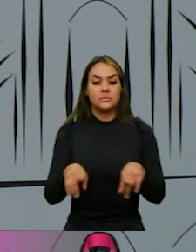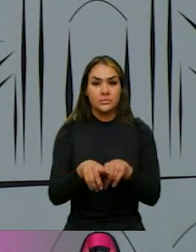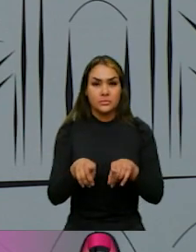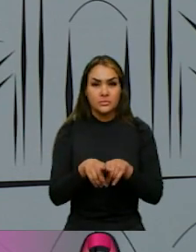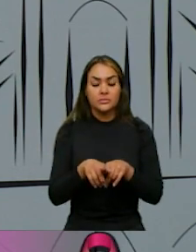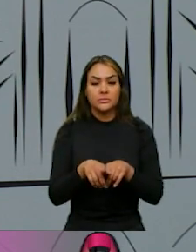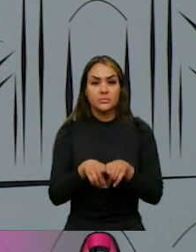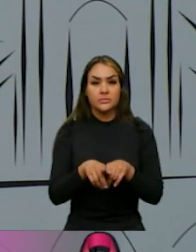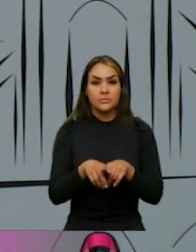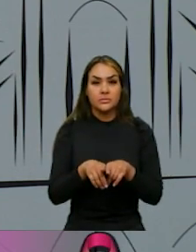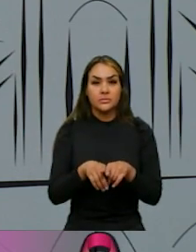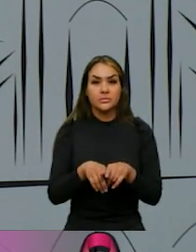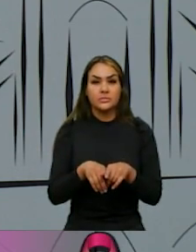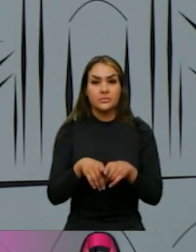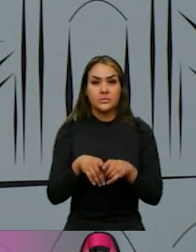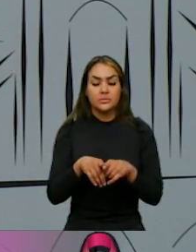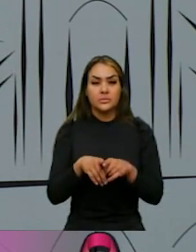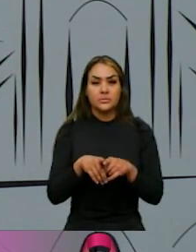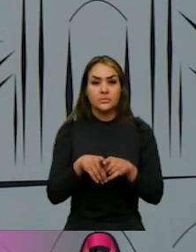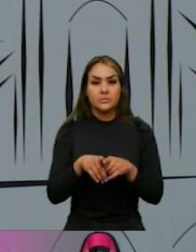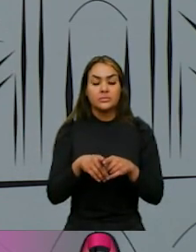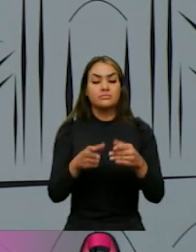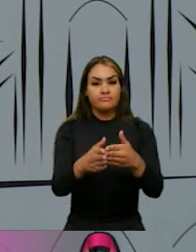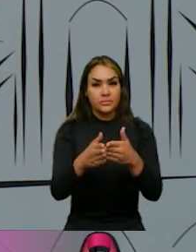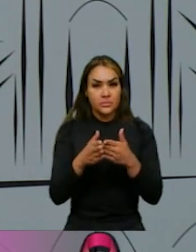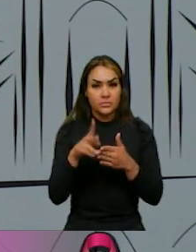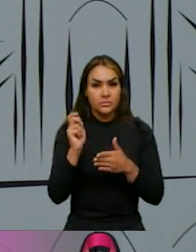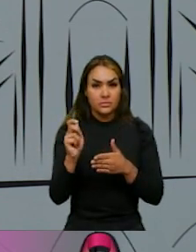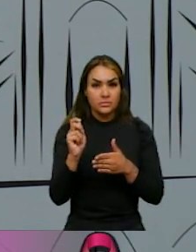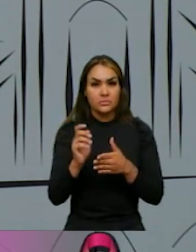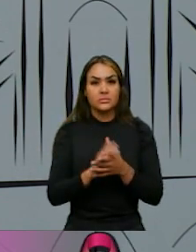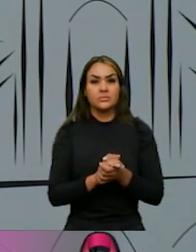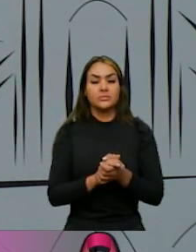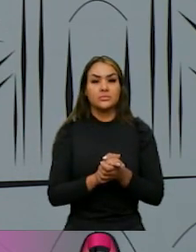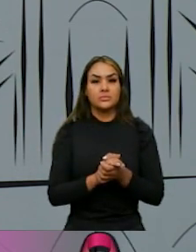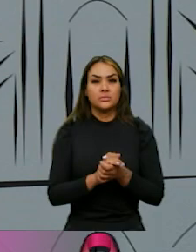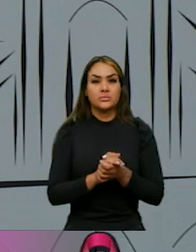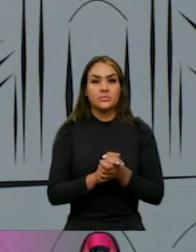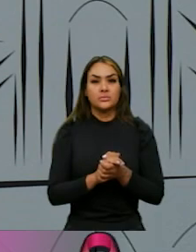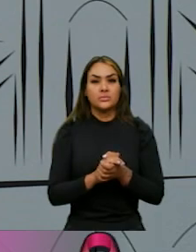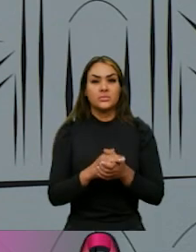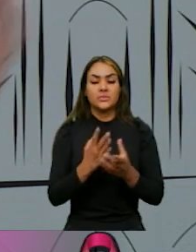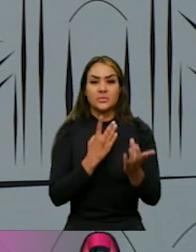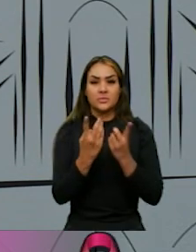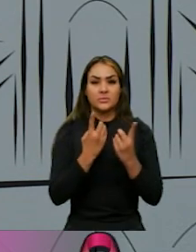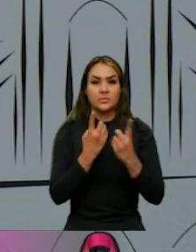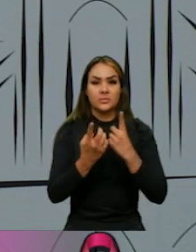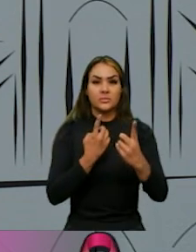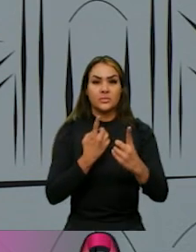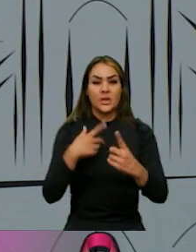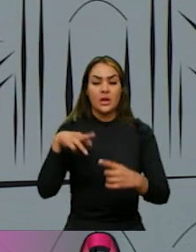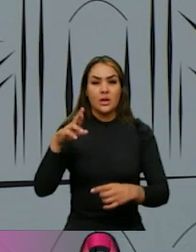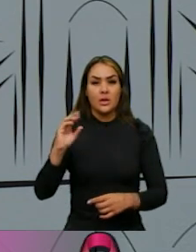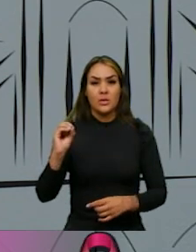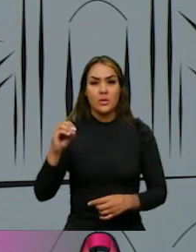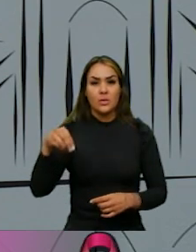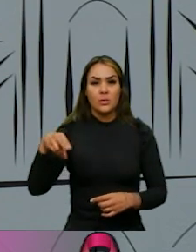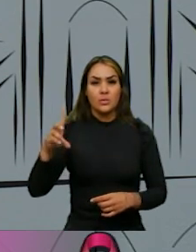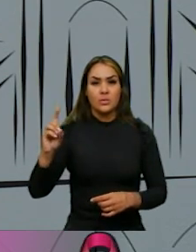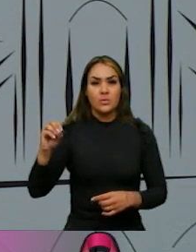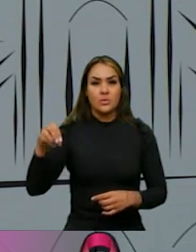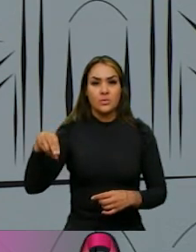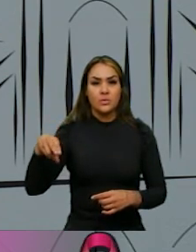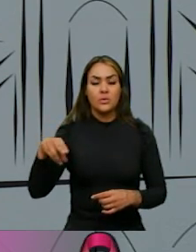né, Batata, tentou articular isso aí, e a Via Rondon colocava inúmeras dificuldades, o boato,